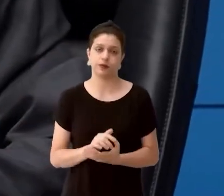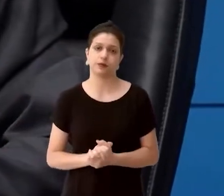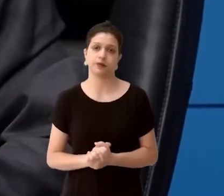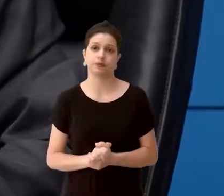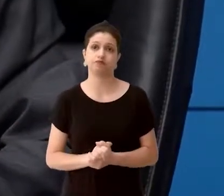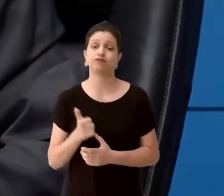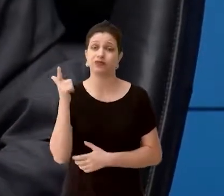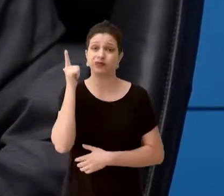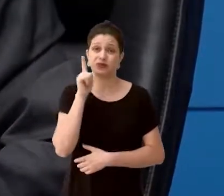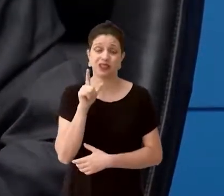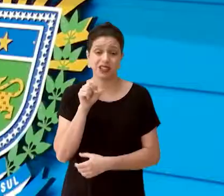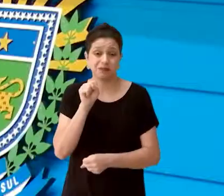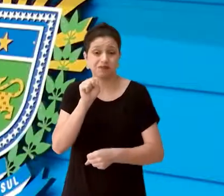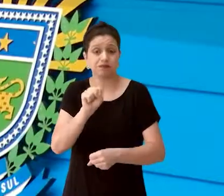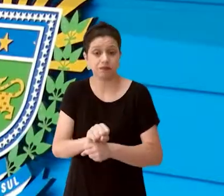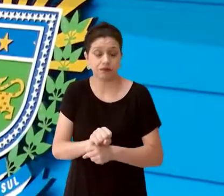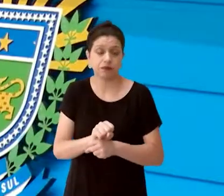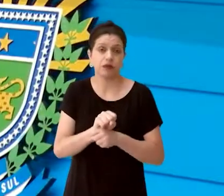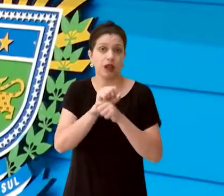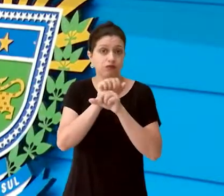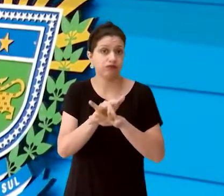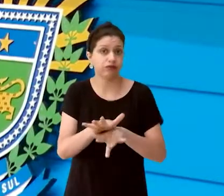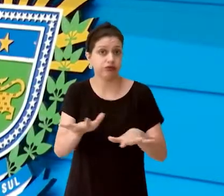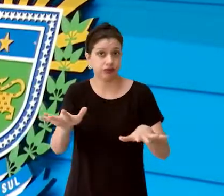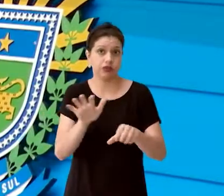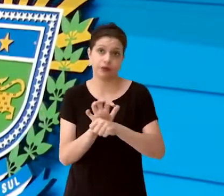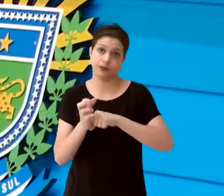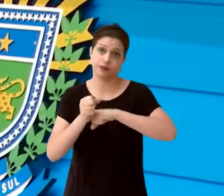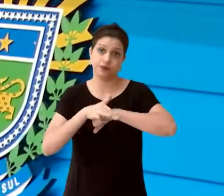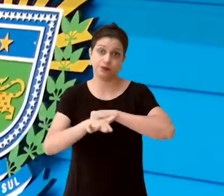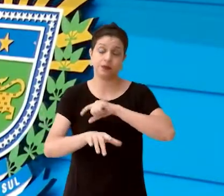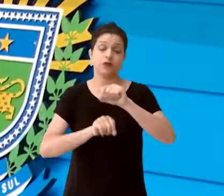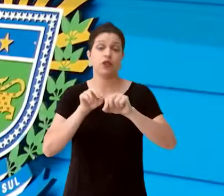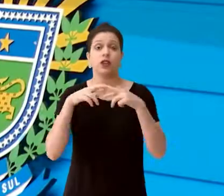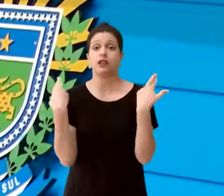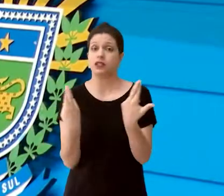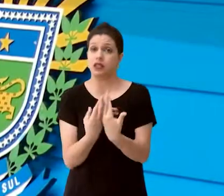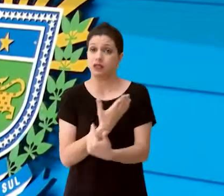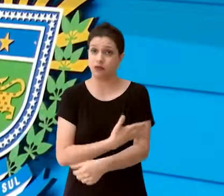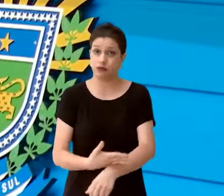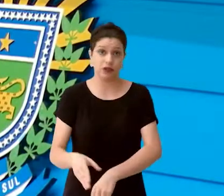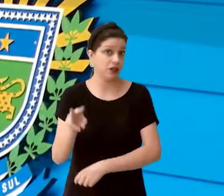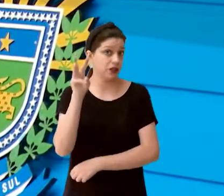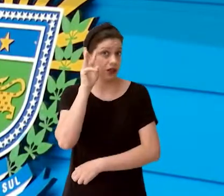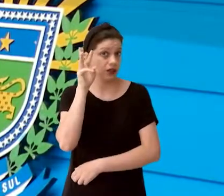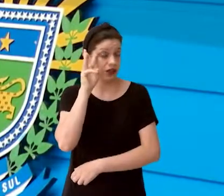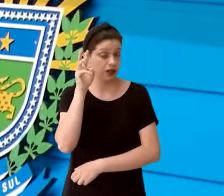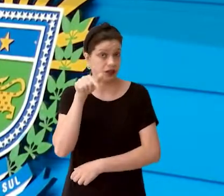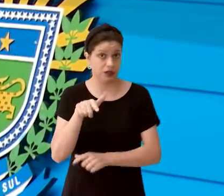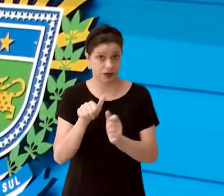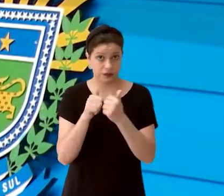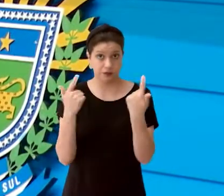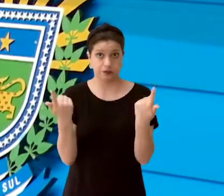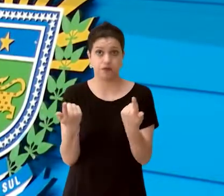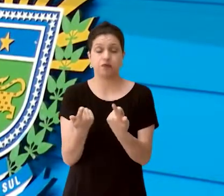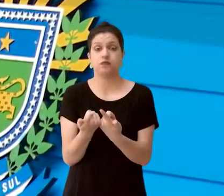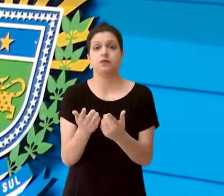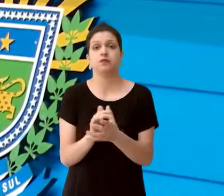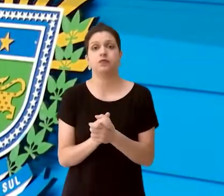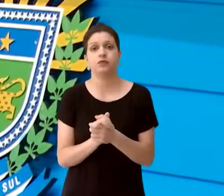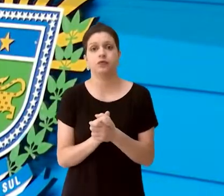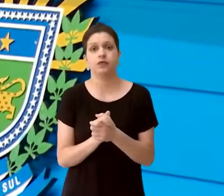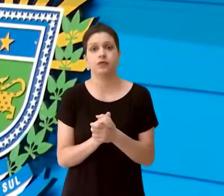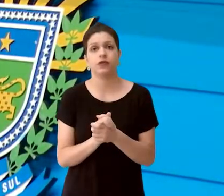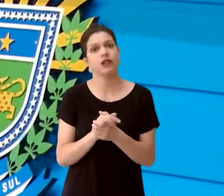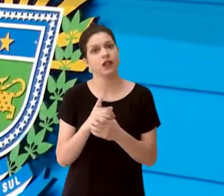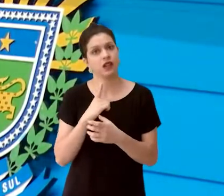ano de 2020. Para conter o avanço do coronavírus em Mato Grosso do Sul, a sessão ordinária dessa terça-feira